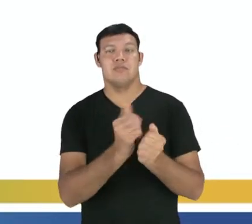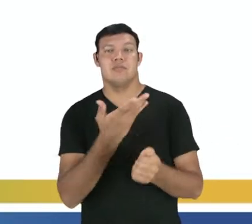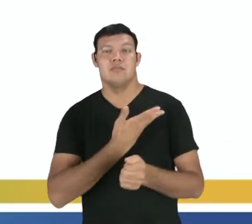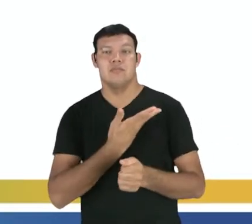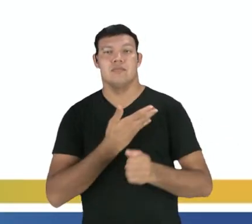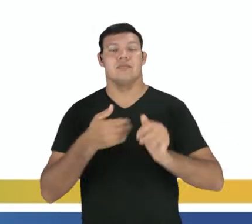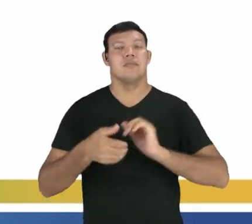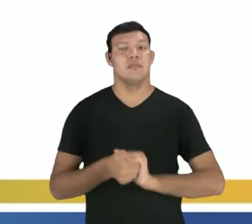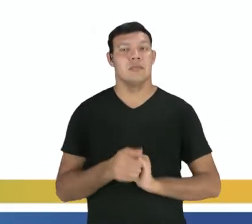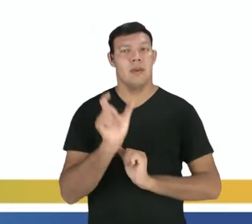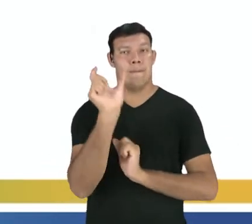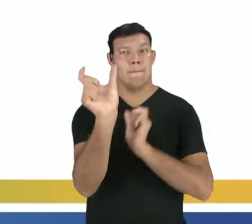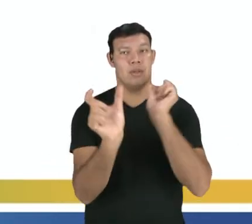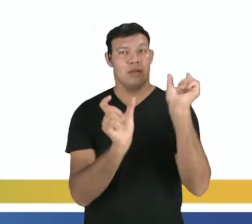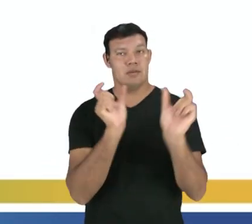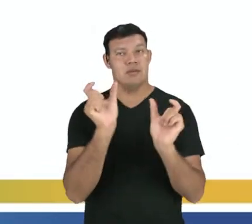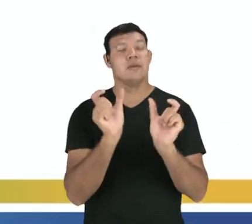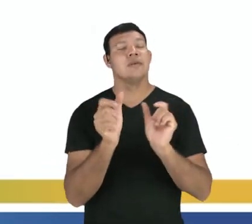palavras,